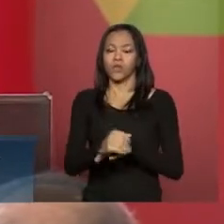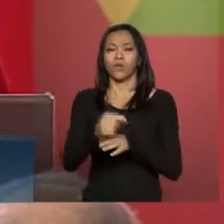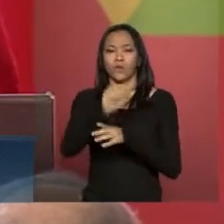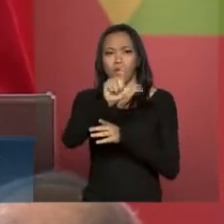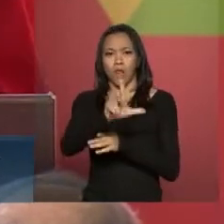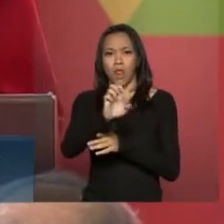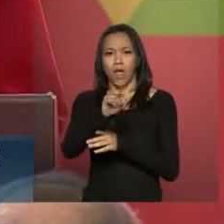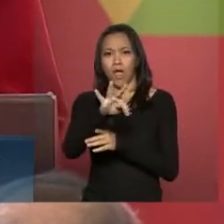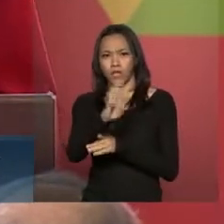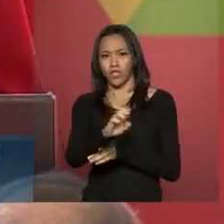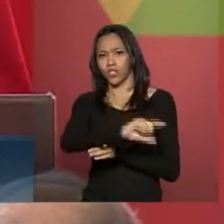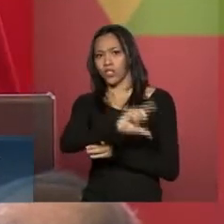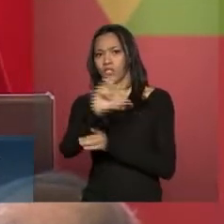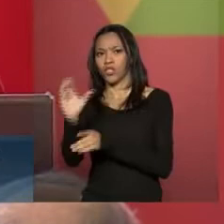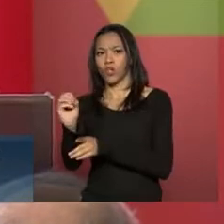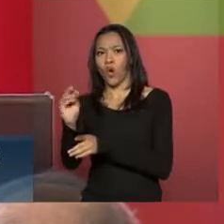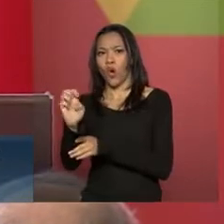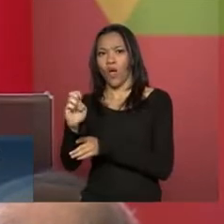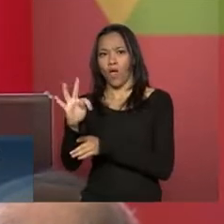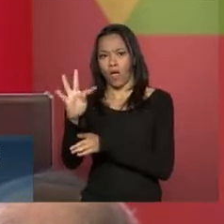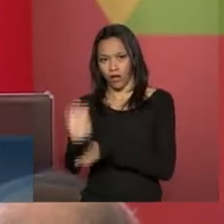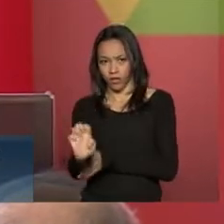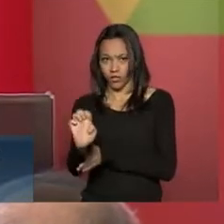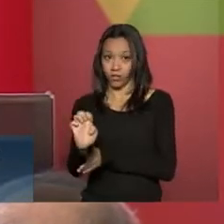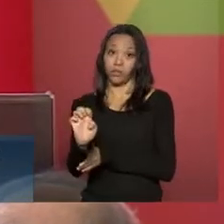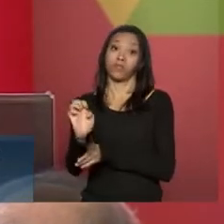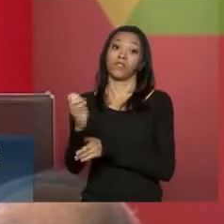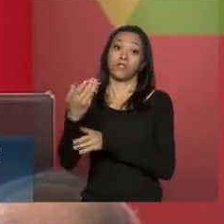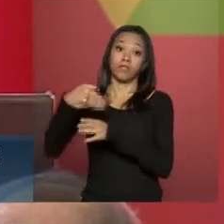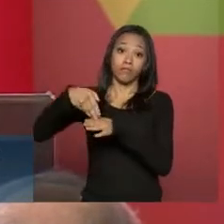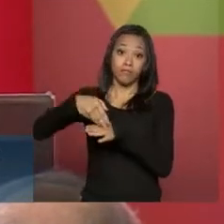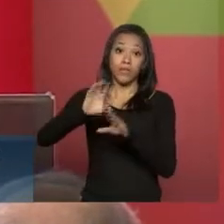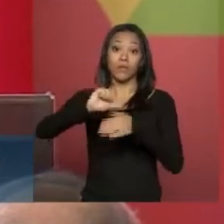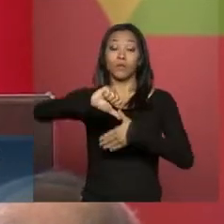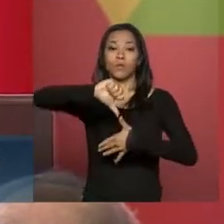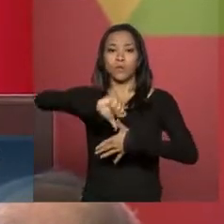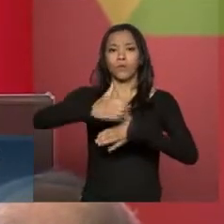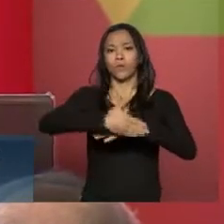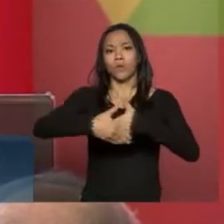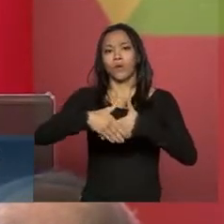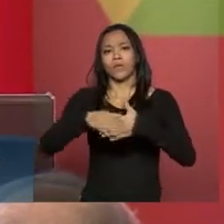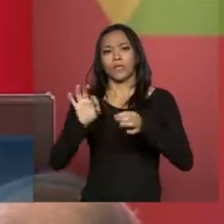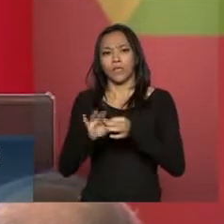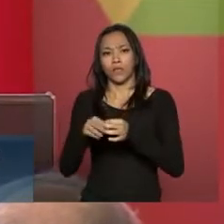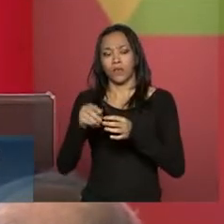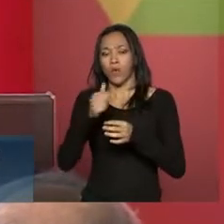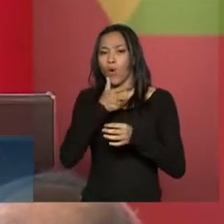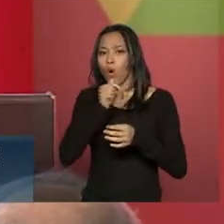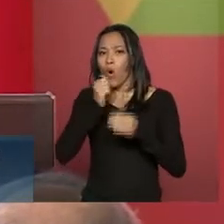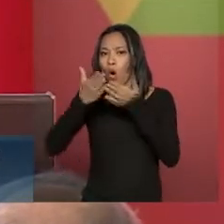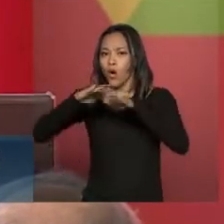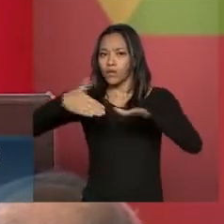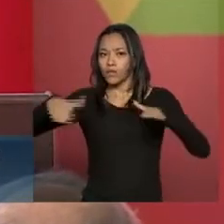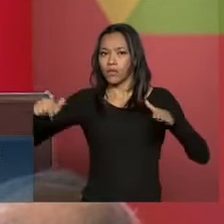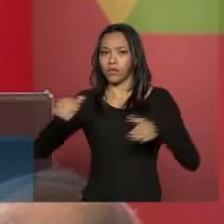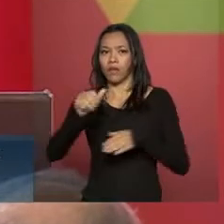leste-oeste, cortando o continente sul-americano, ligando o Oceano Atlântico ao